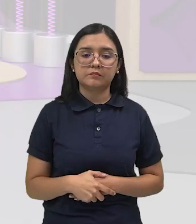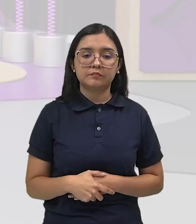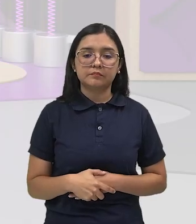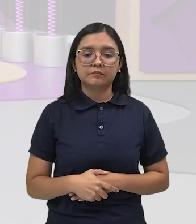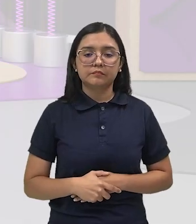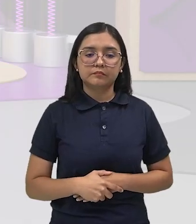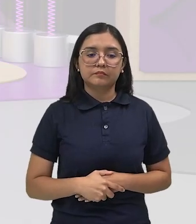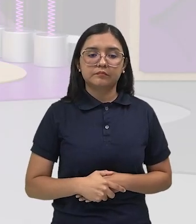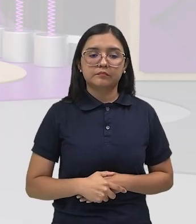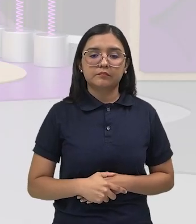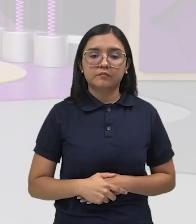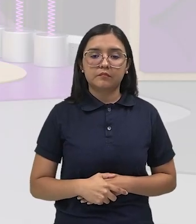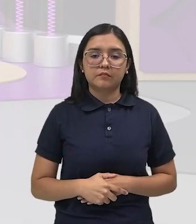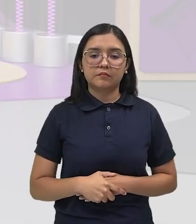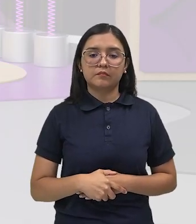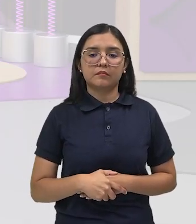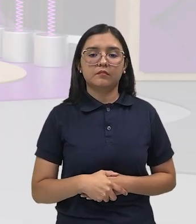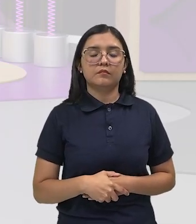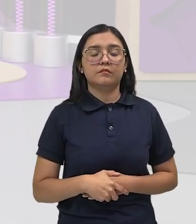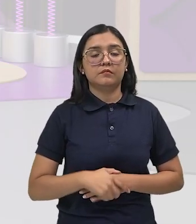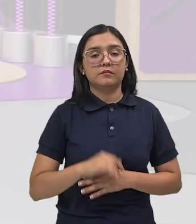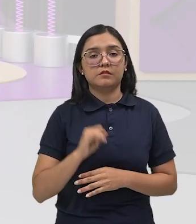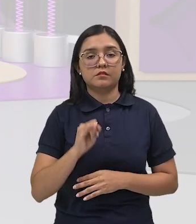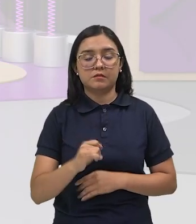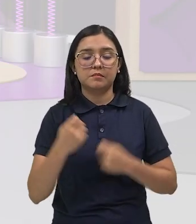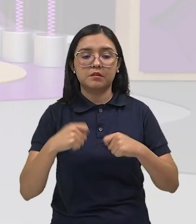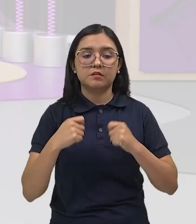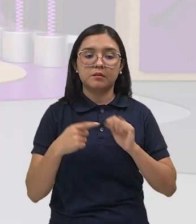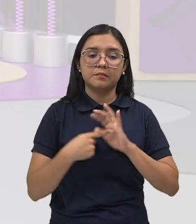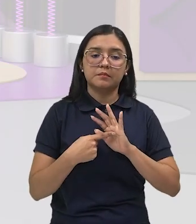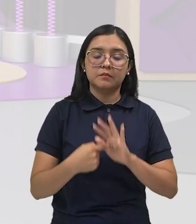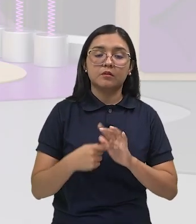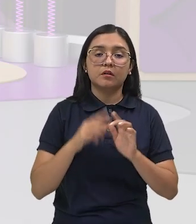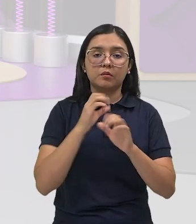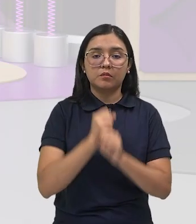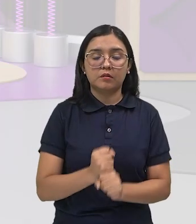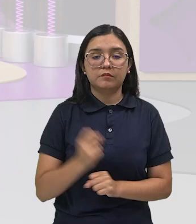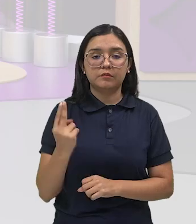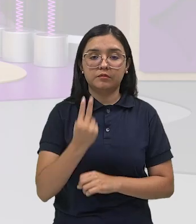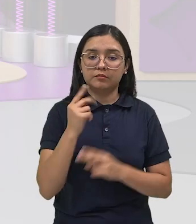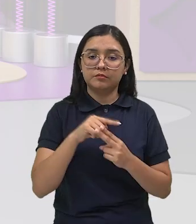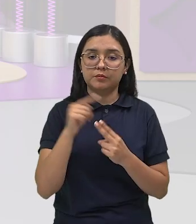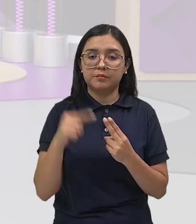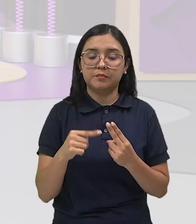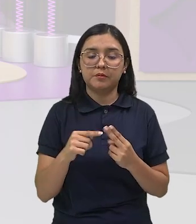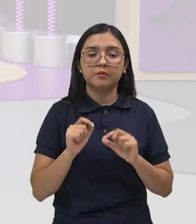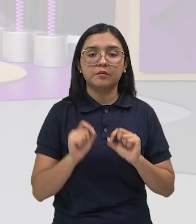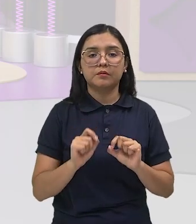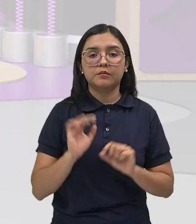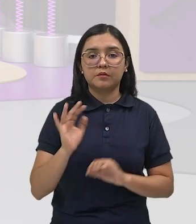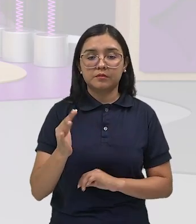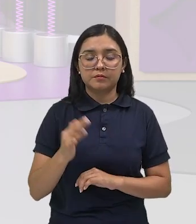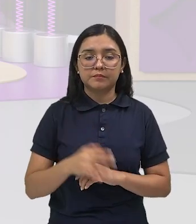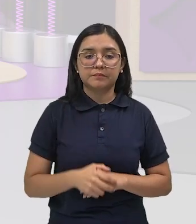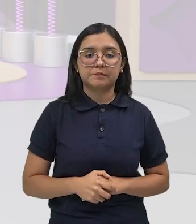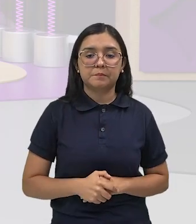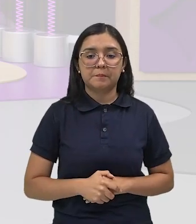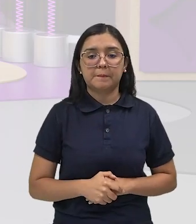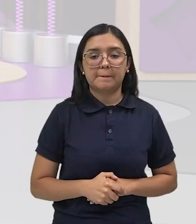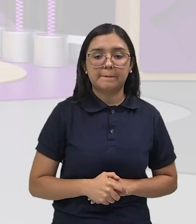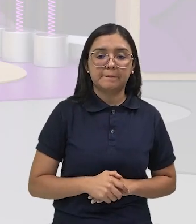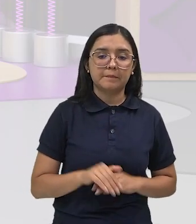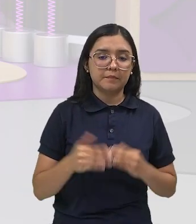as situações, se você tiver que adotar um valor para π, pessoal, o que vai acontecer? O valor vai